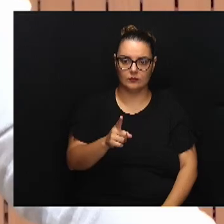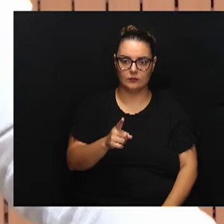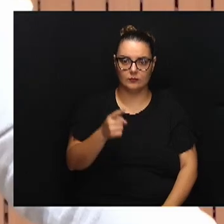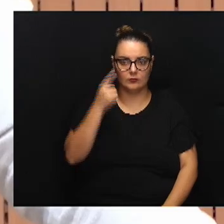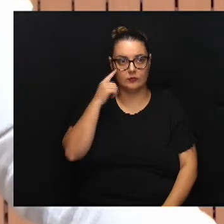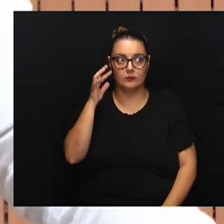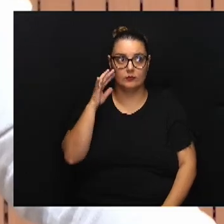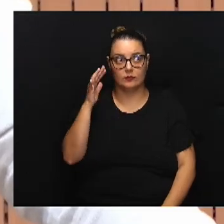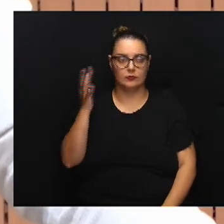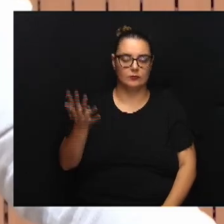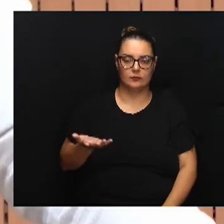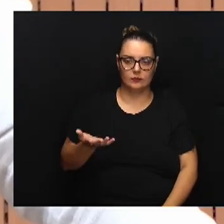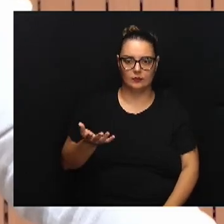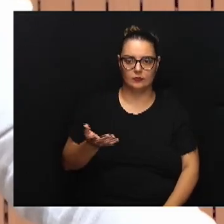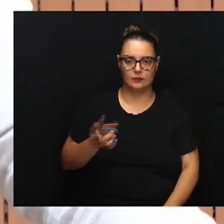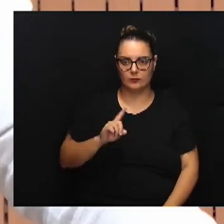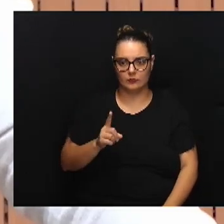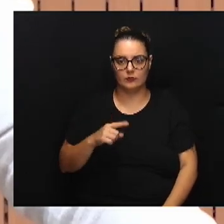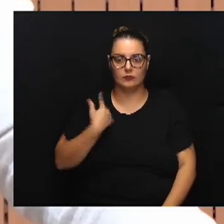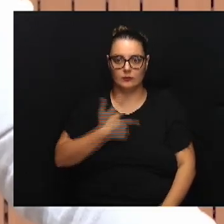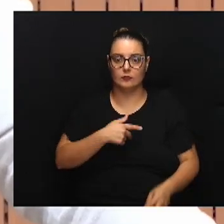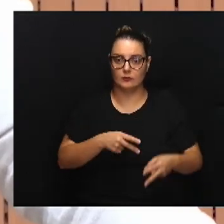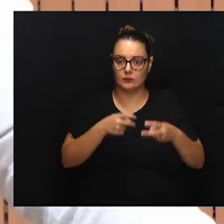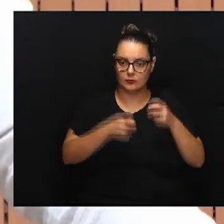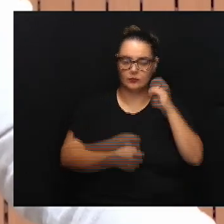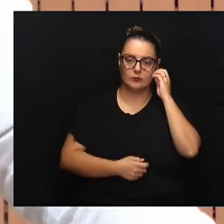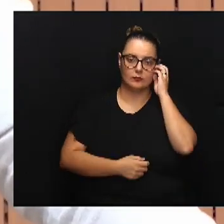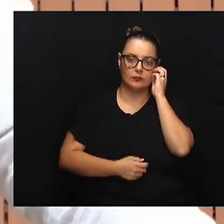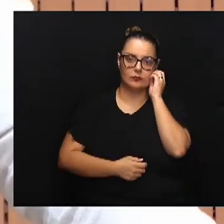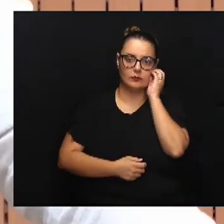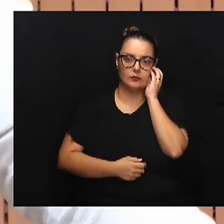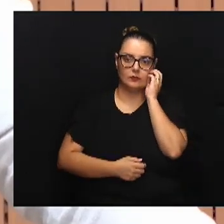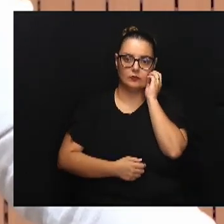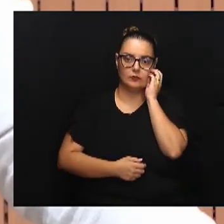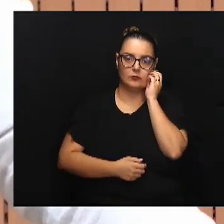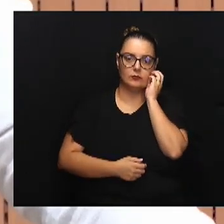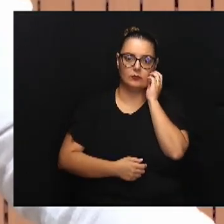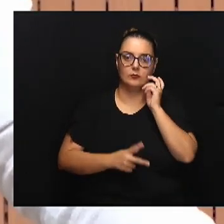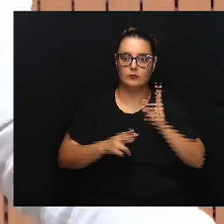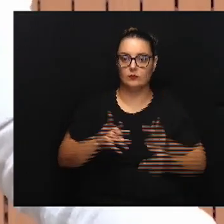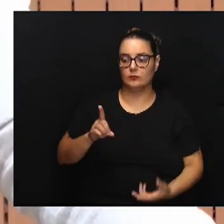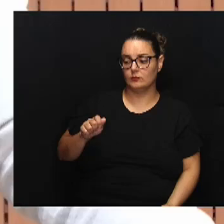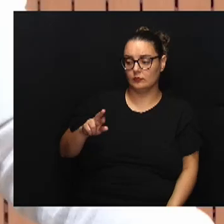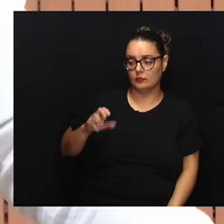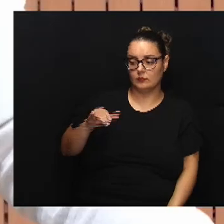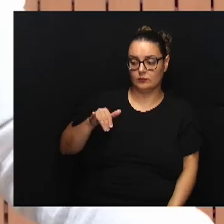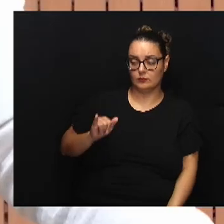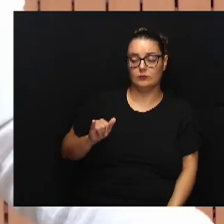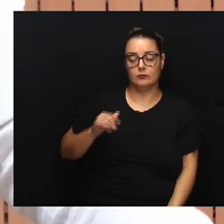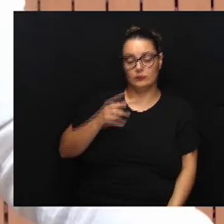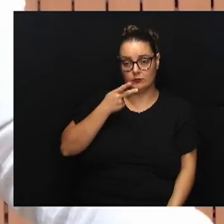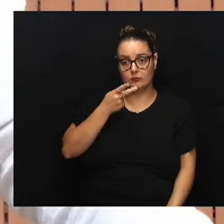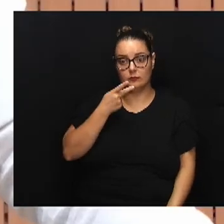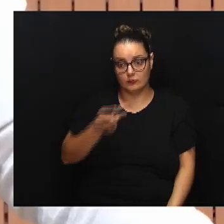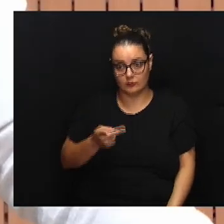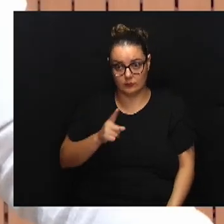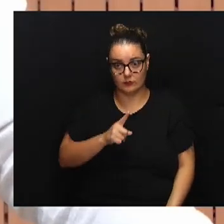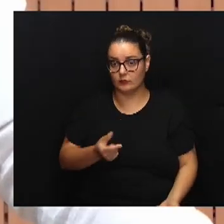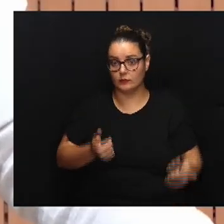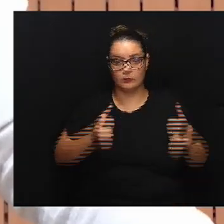né? Nós temos que reconhecer a tragédia, como diria Darcy Ribeiro, né? Não é uma crise na